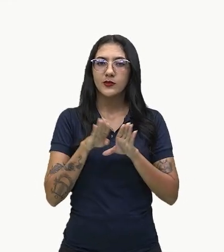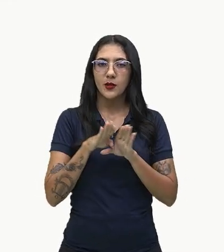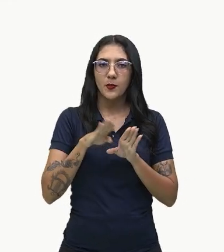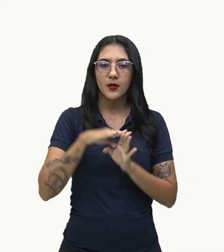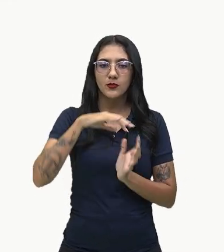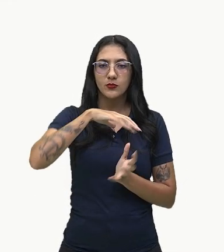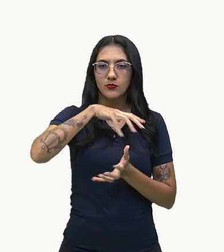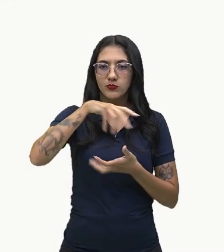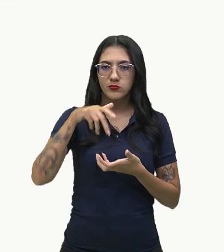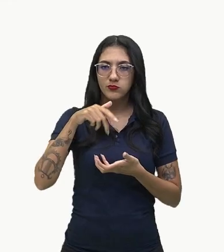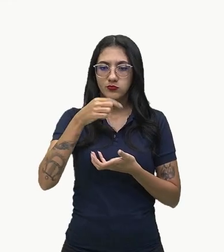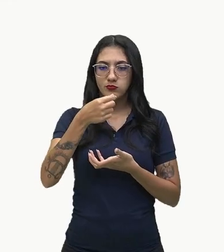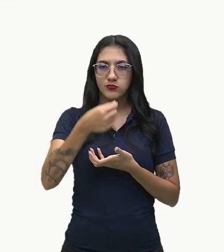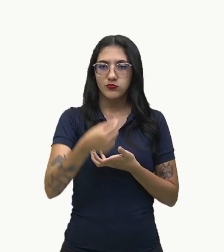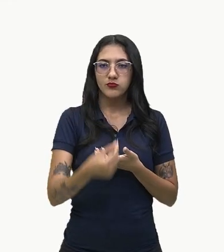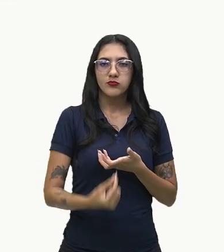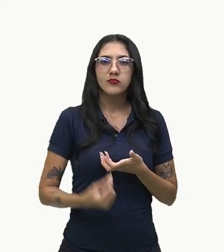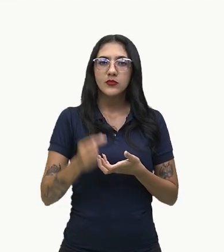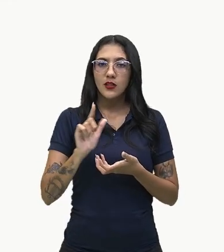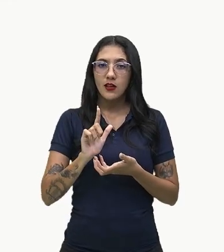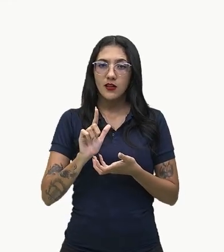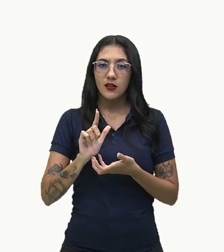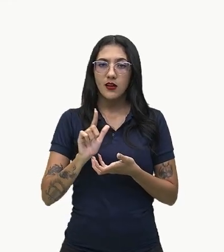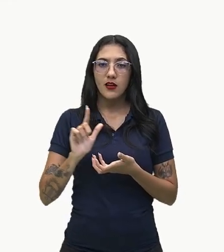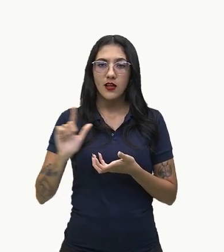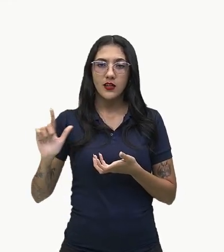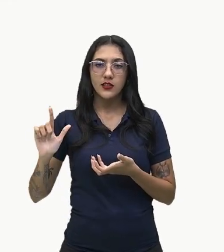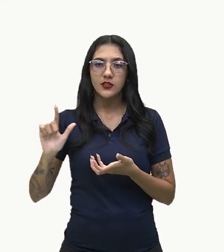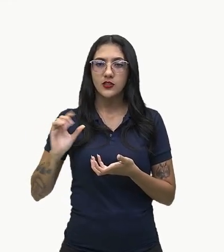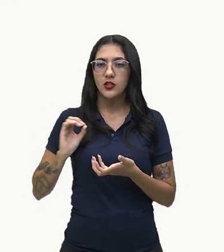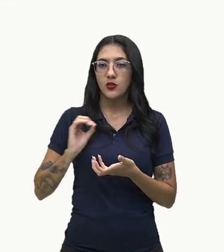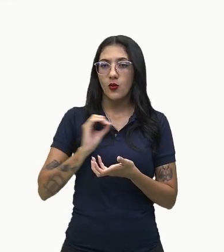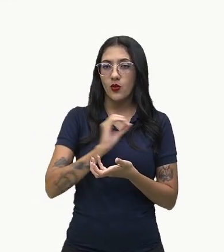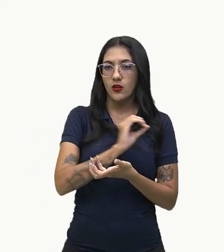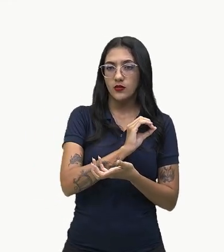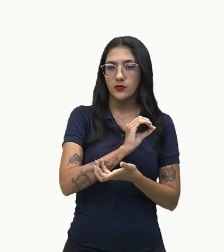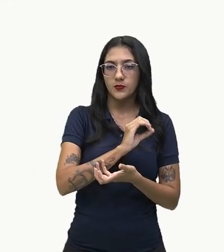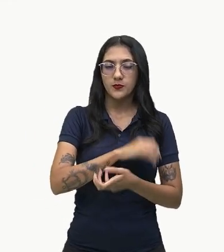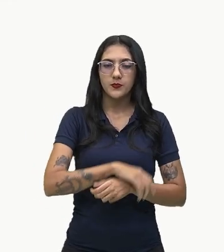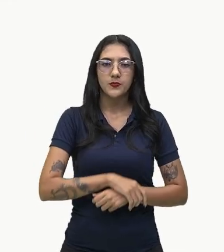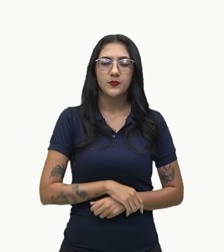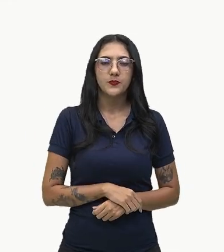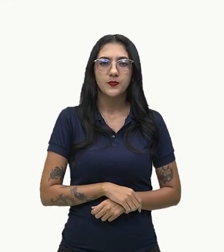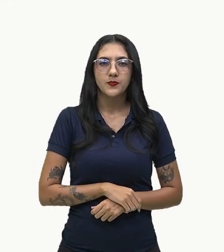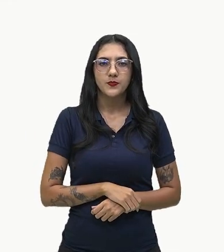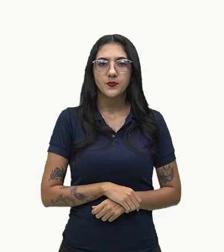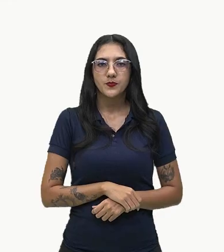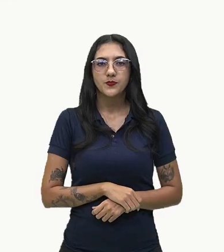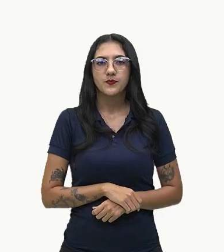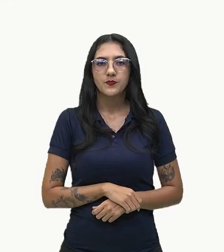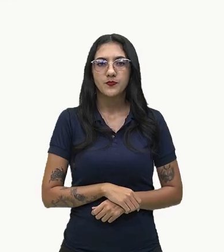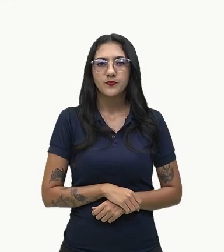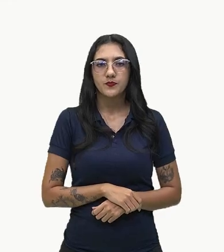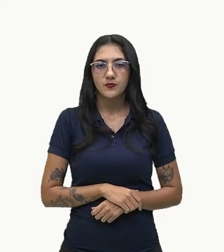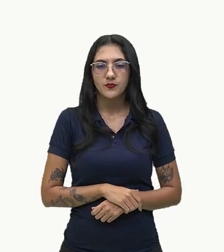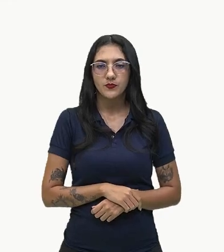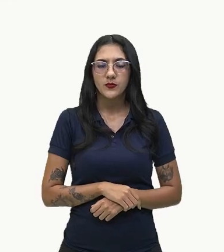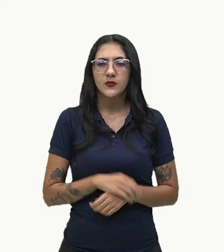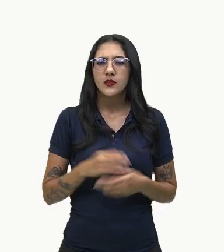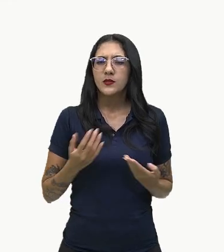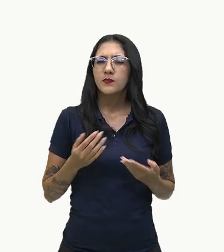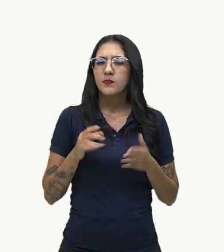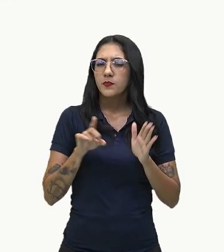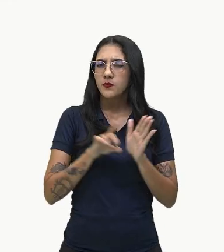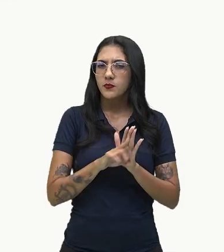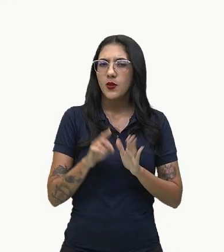hemisfério leste e hemisfério oeste. E o Brasil, em qual ou